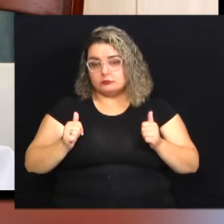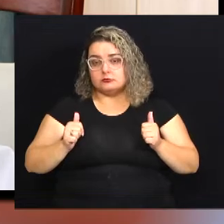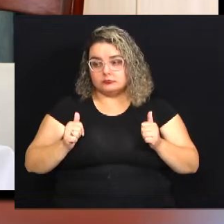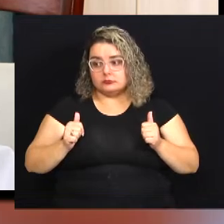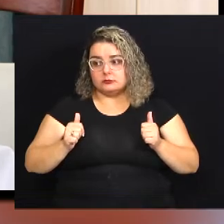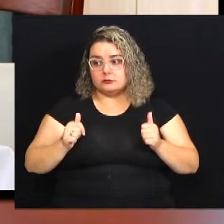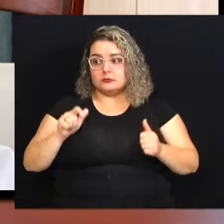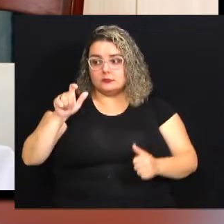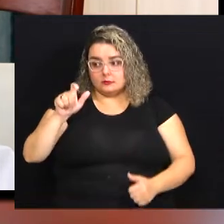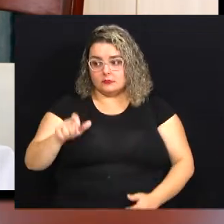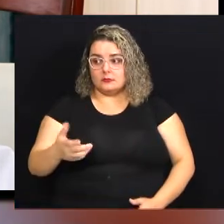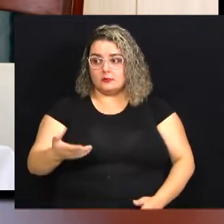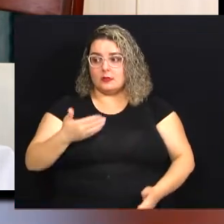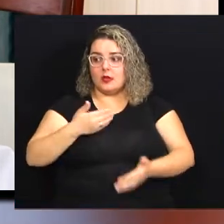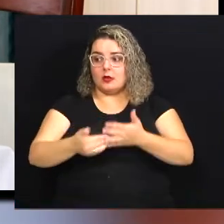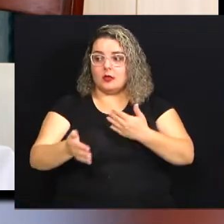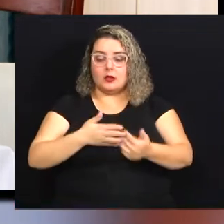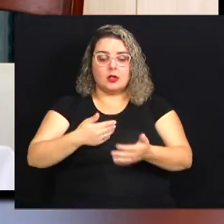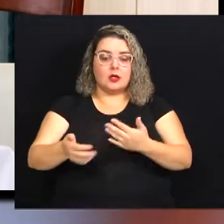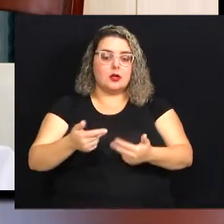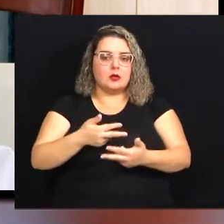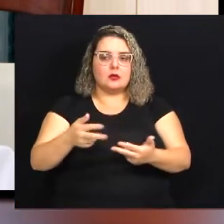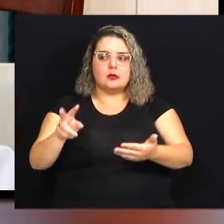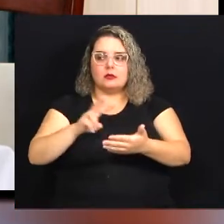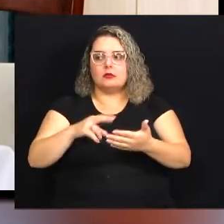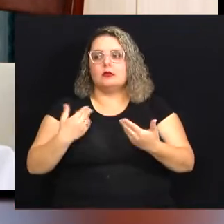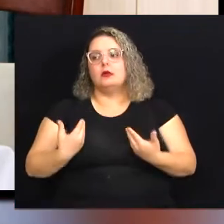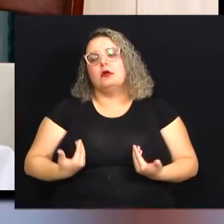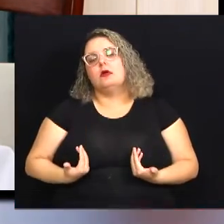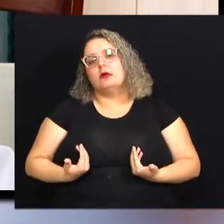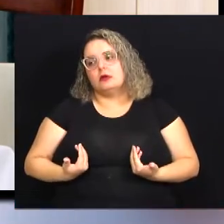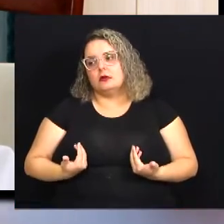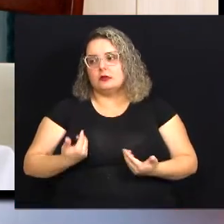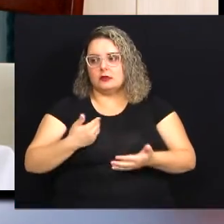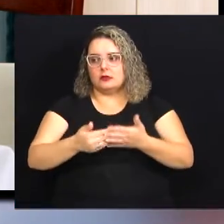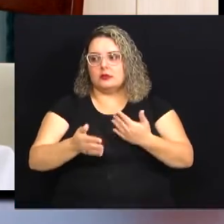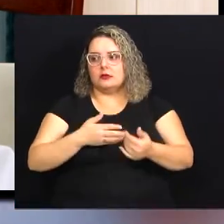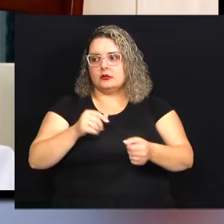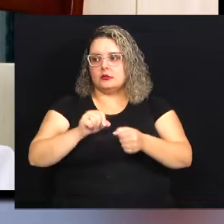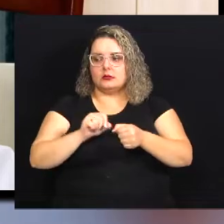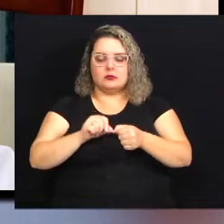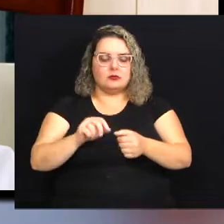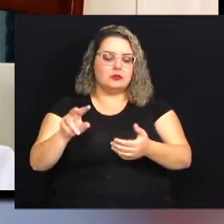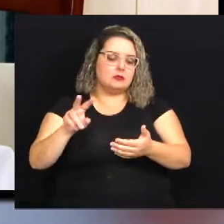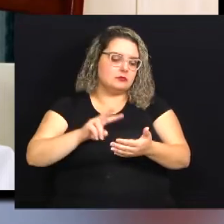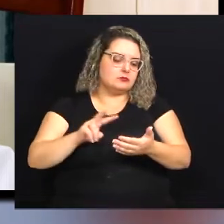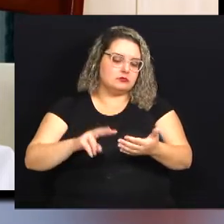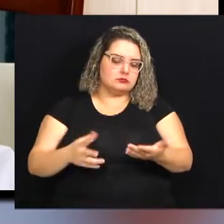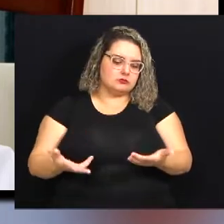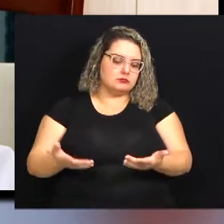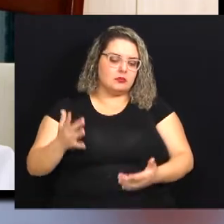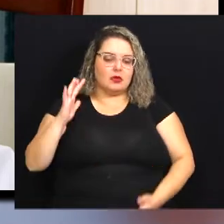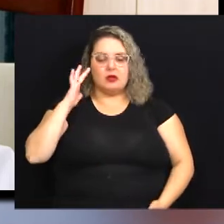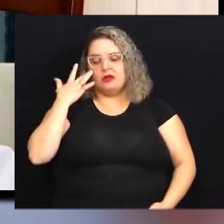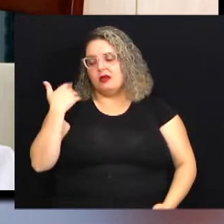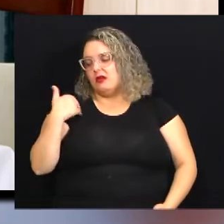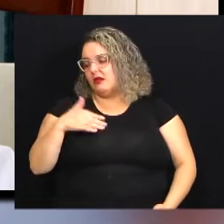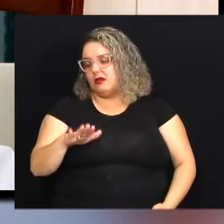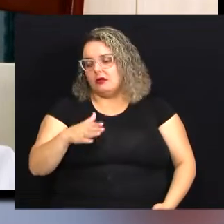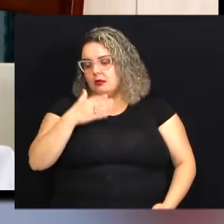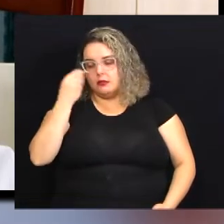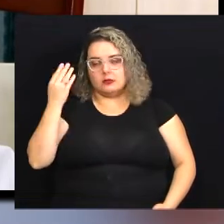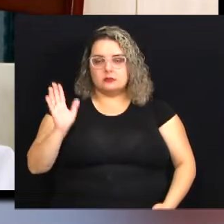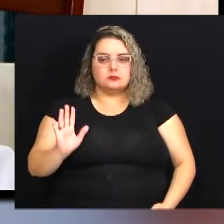Então, aquela pessoa que qualquer coisinha que ela vai ler, ela cansa. Qualquer coisinha que ela vai ler, ela acha que já